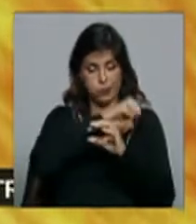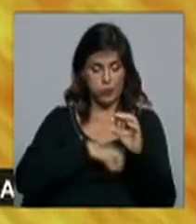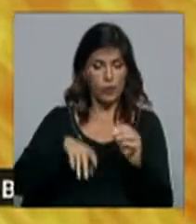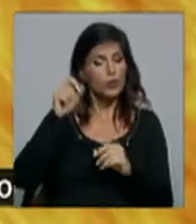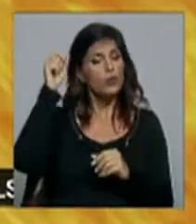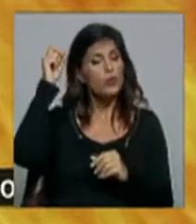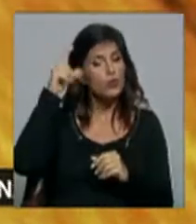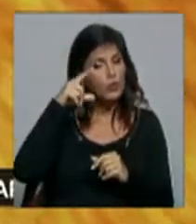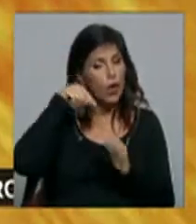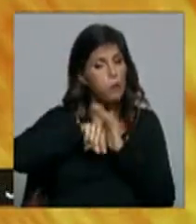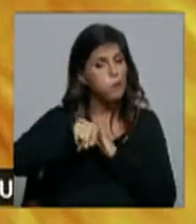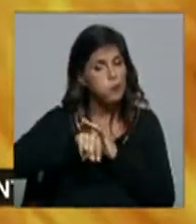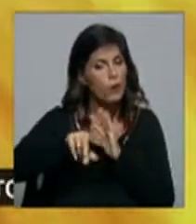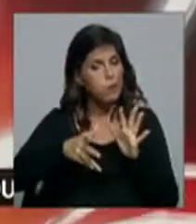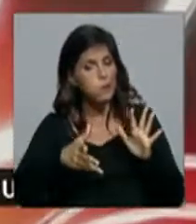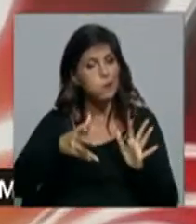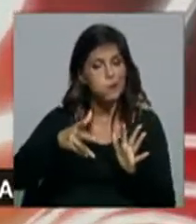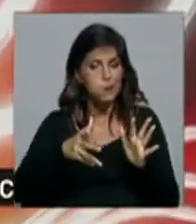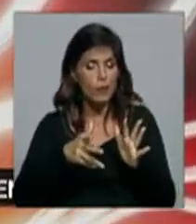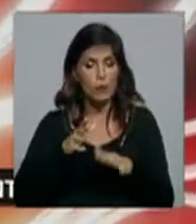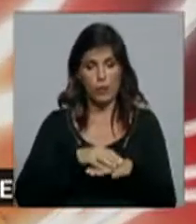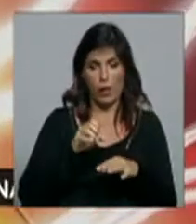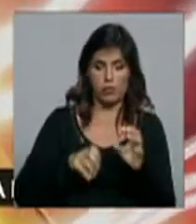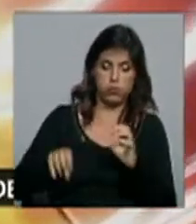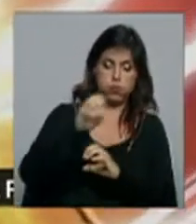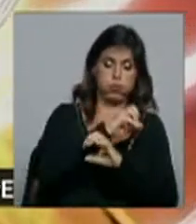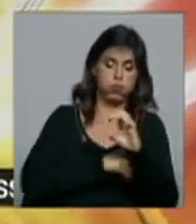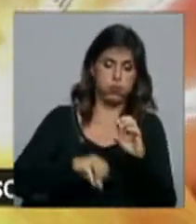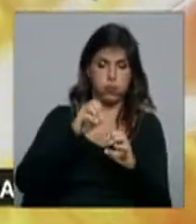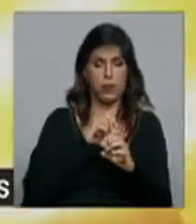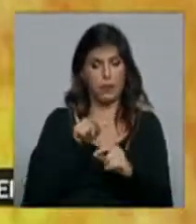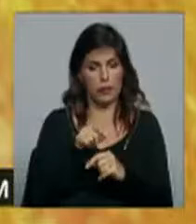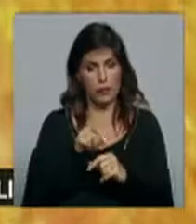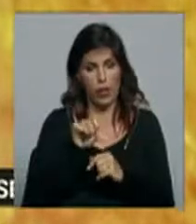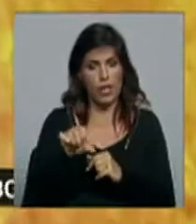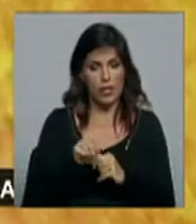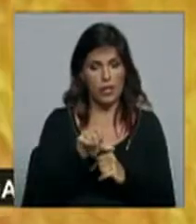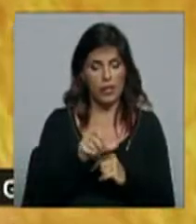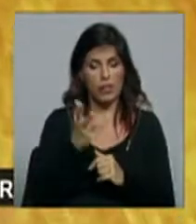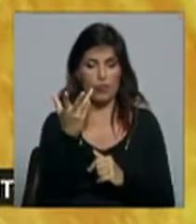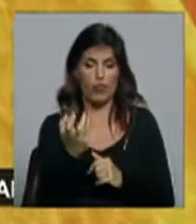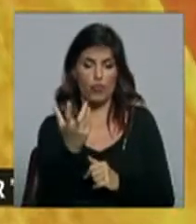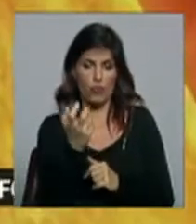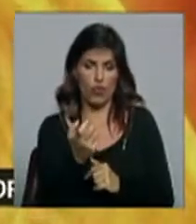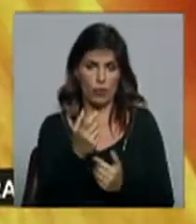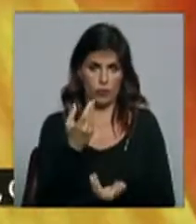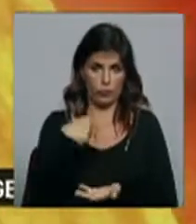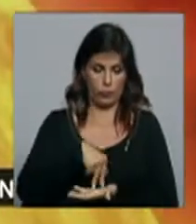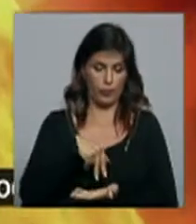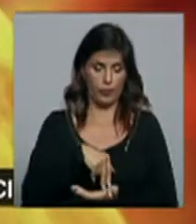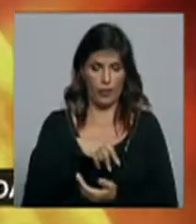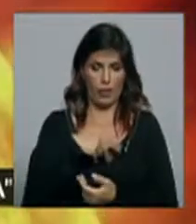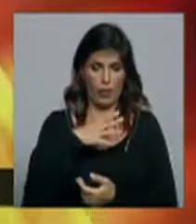seu interior tem algumas agitações devido a essa órbita. Aquele núcleo líquido é o que dá o campo magnético do nosso planeta. E o que perguntam estes cientistas é o